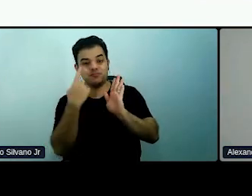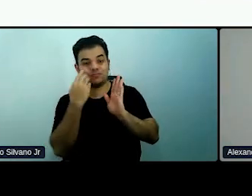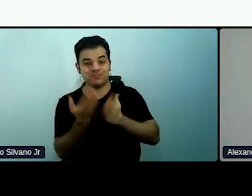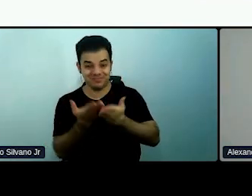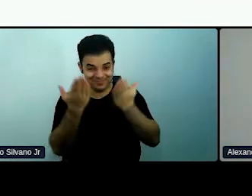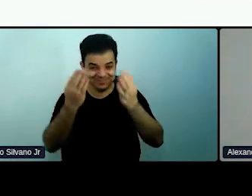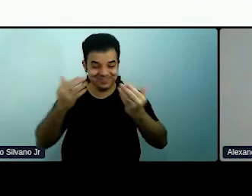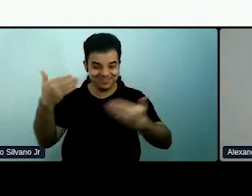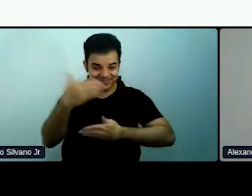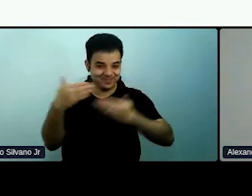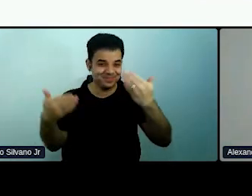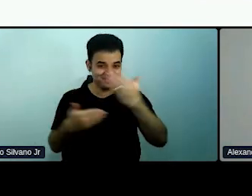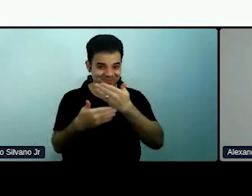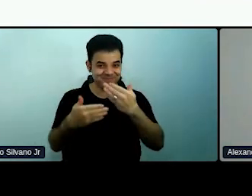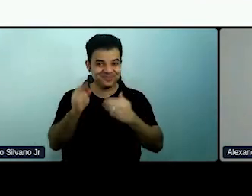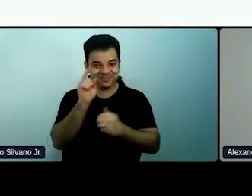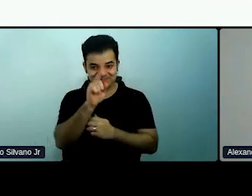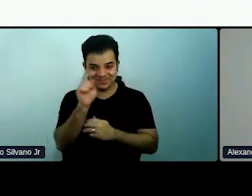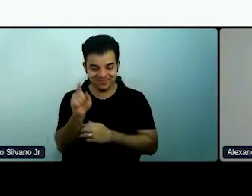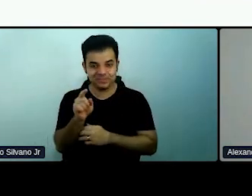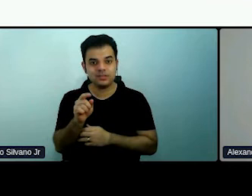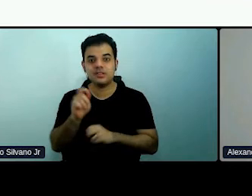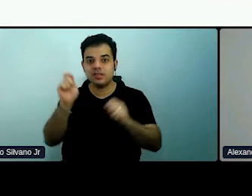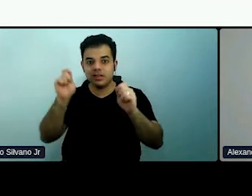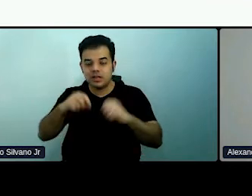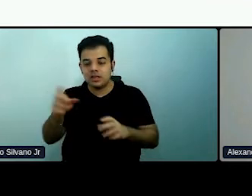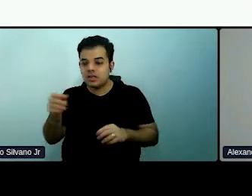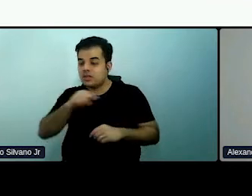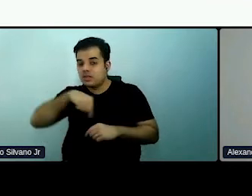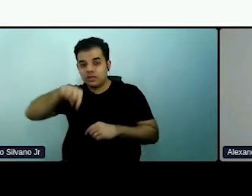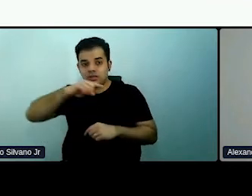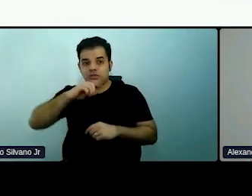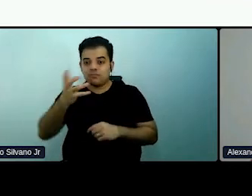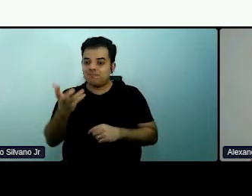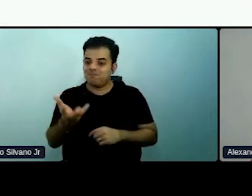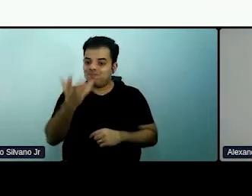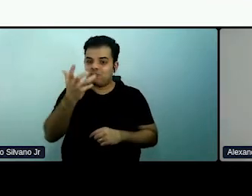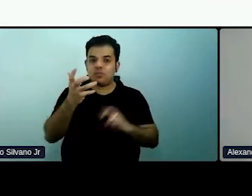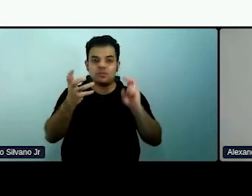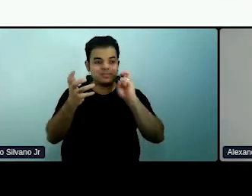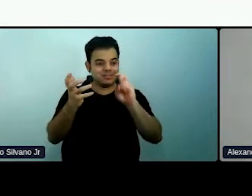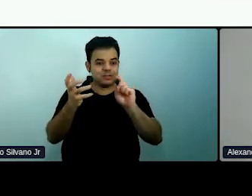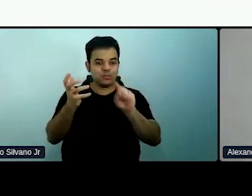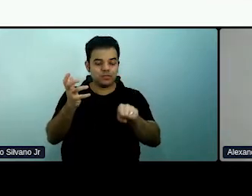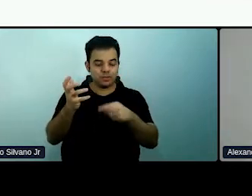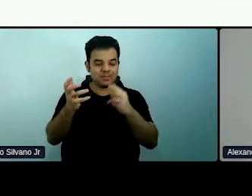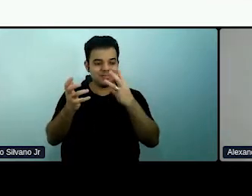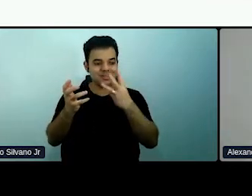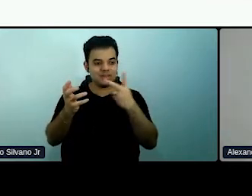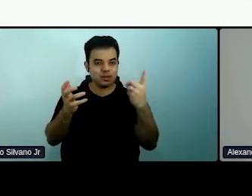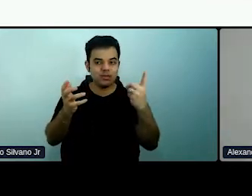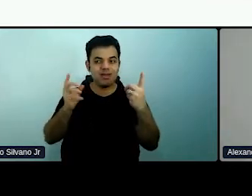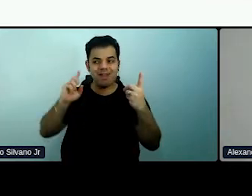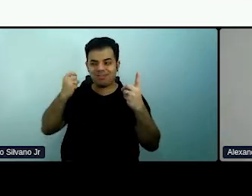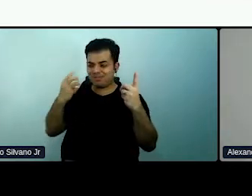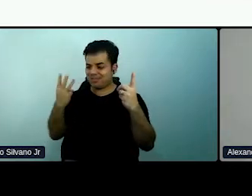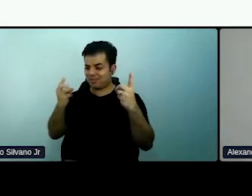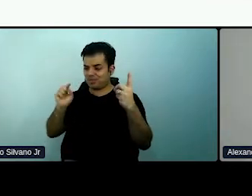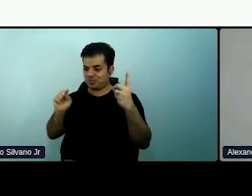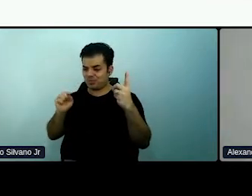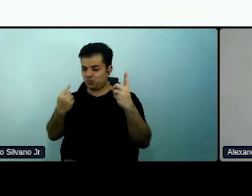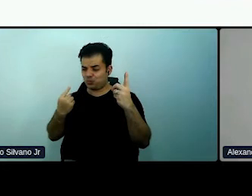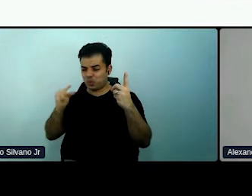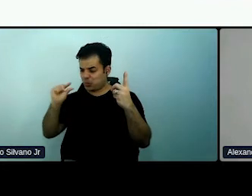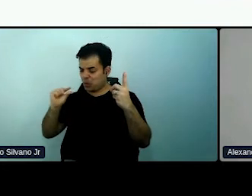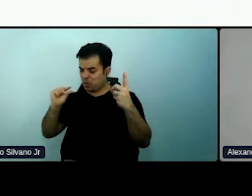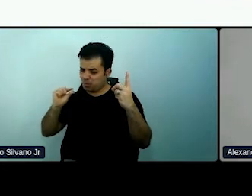tela aí, que fez com que a nossa nota de contraste chegasse a 5,31, anteriormente em 3.1,